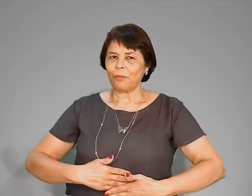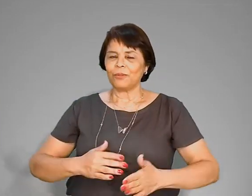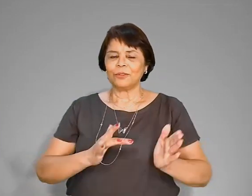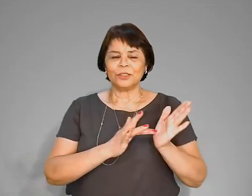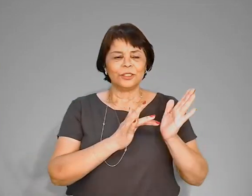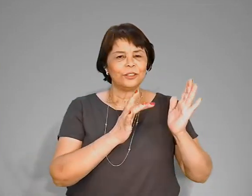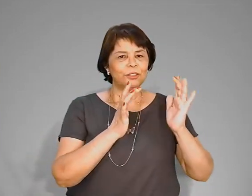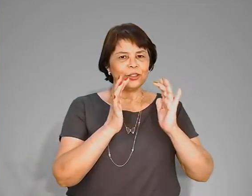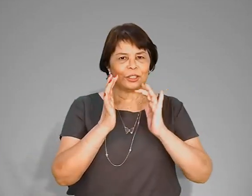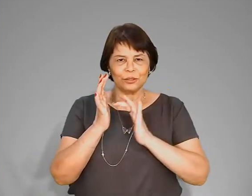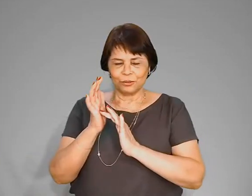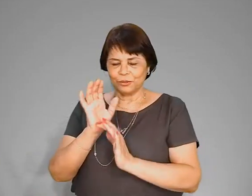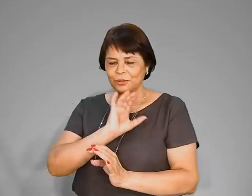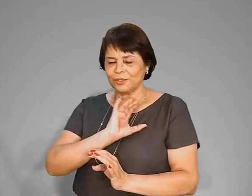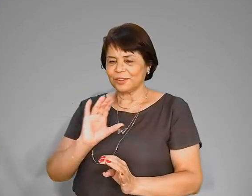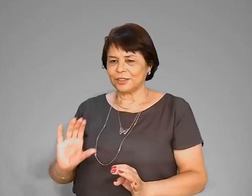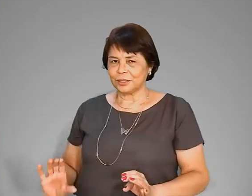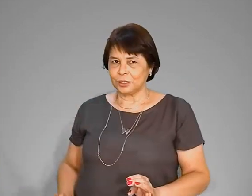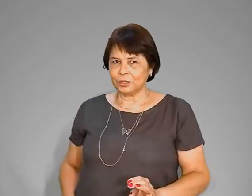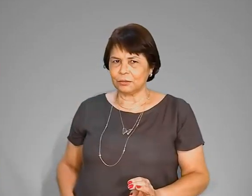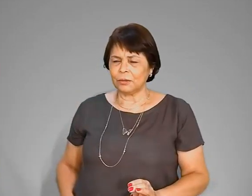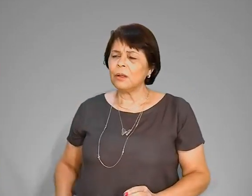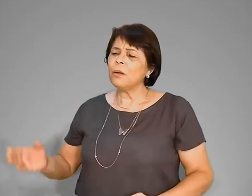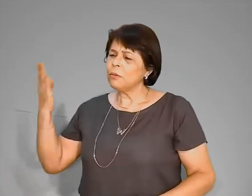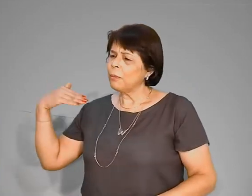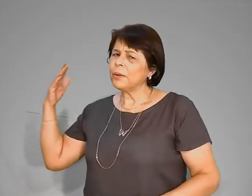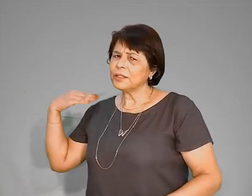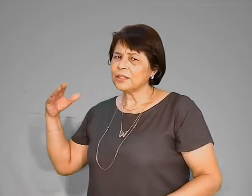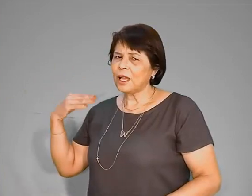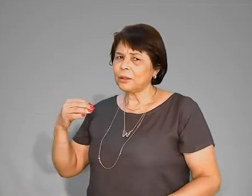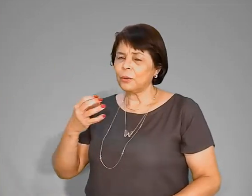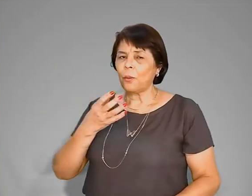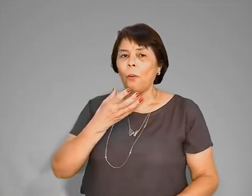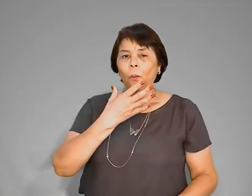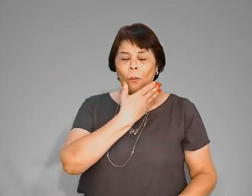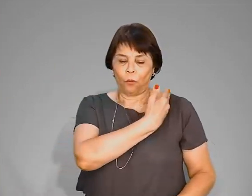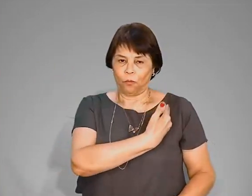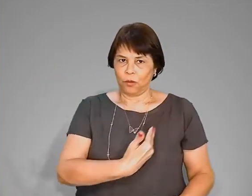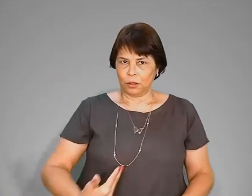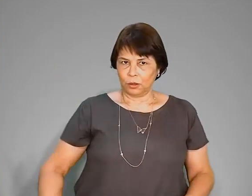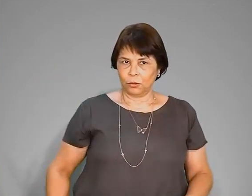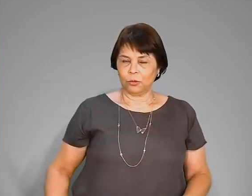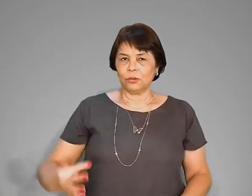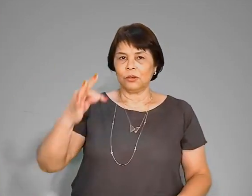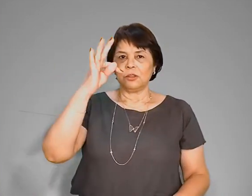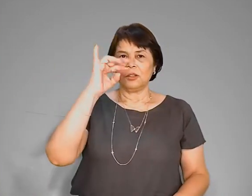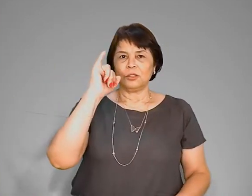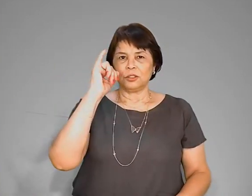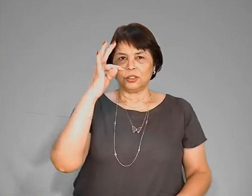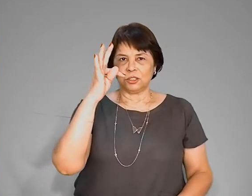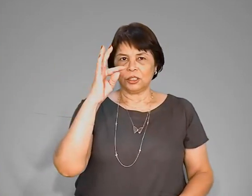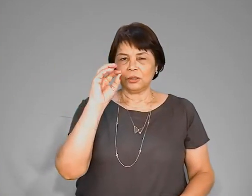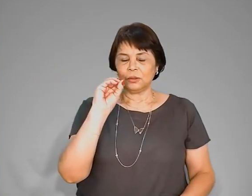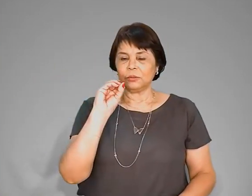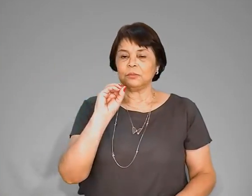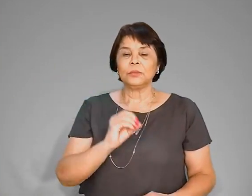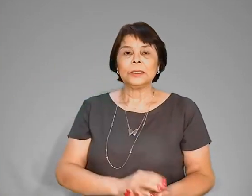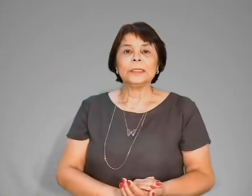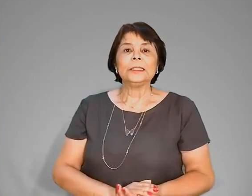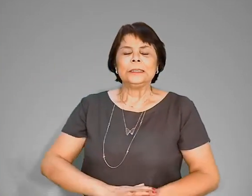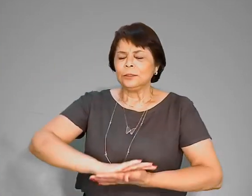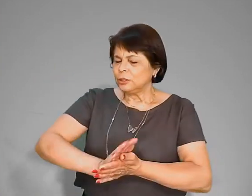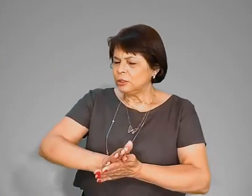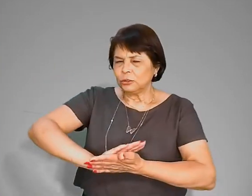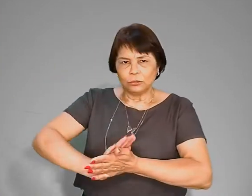Tito destruiu aquele templo. Ficou aquela muralha que a gente vê até hoje. Tito acabou com aquele templo